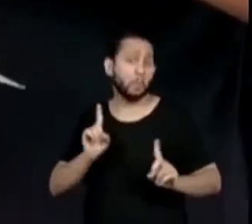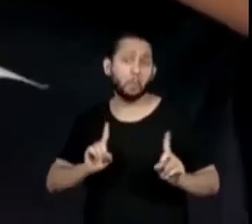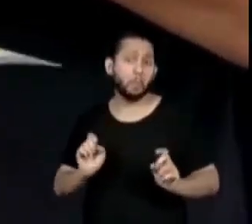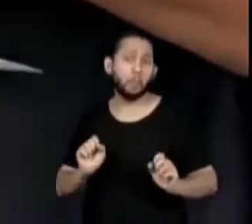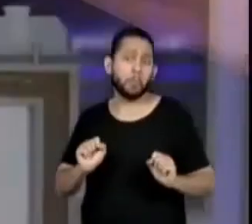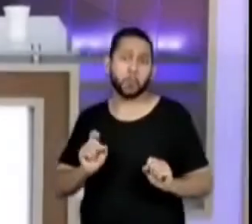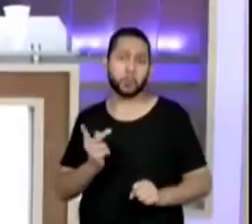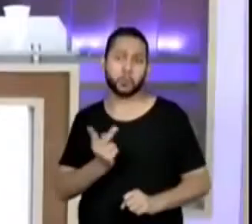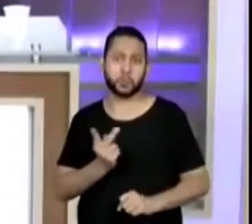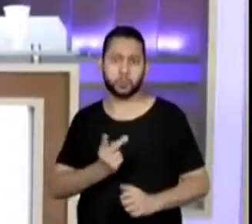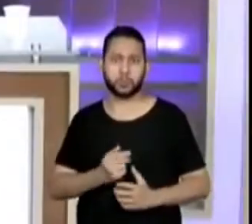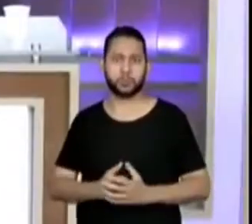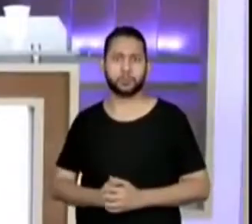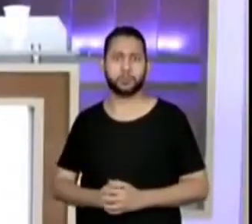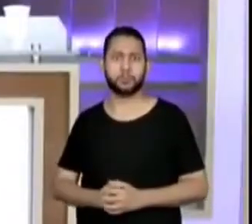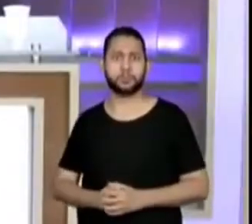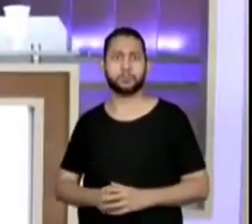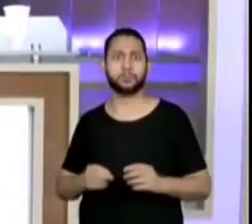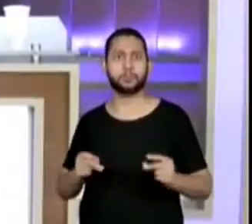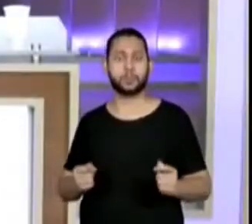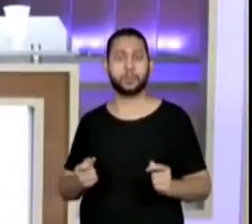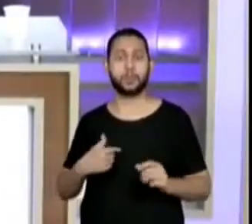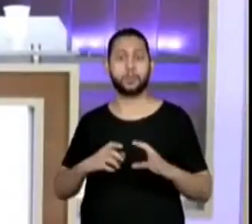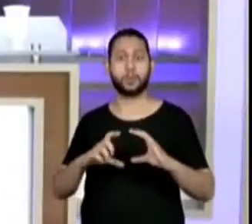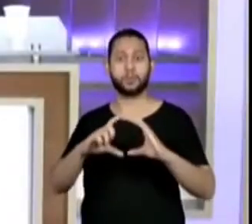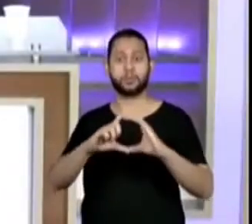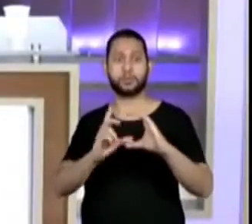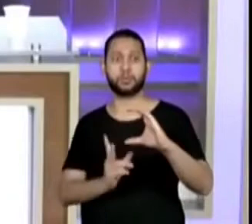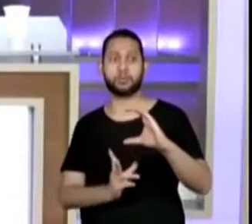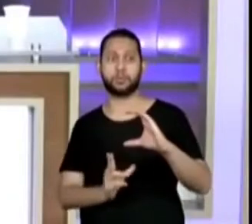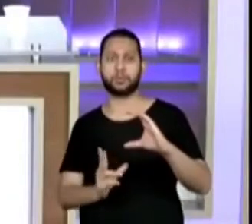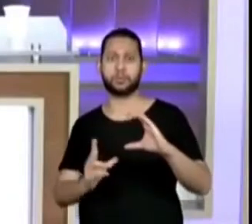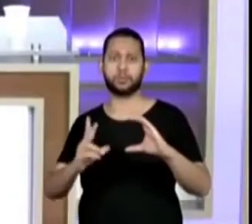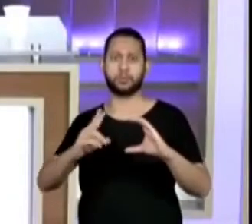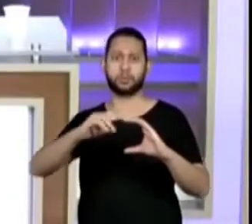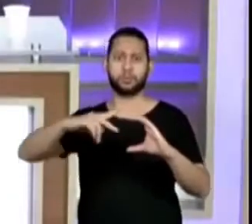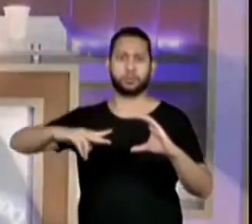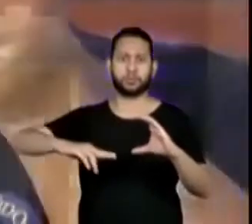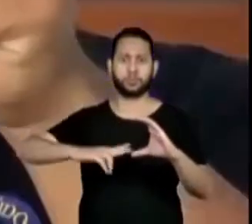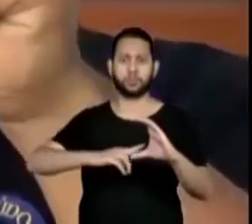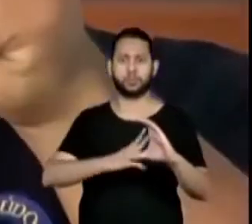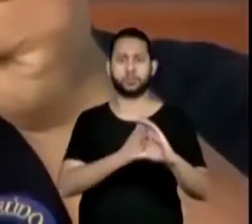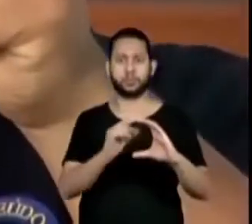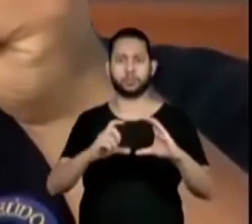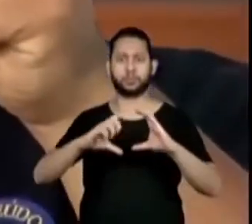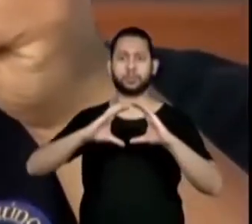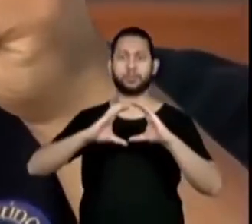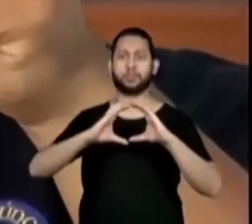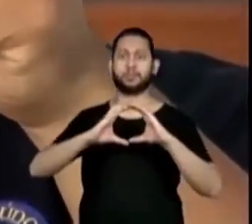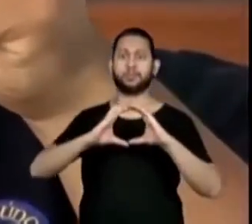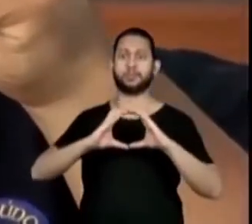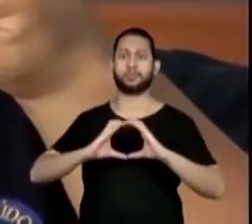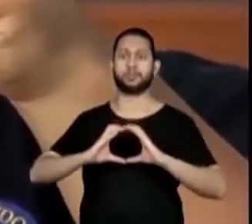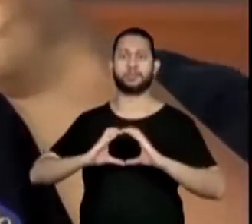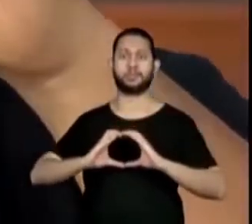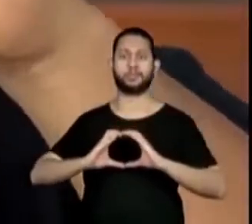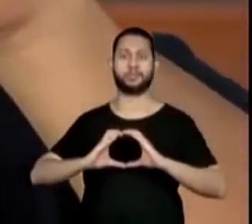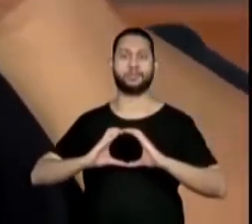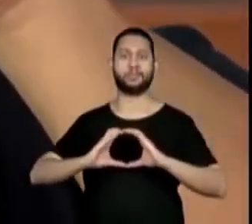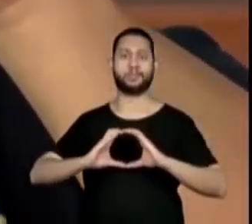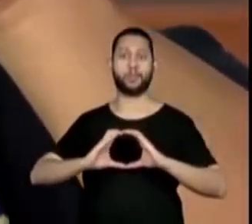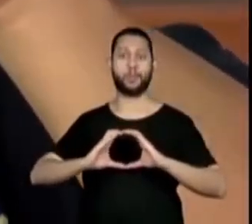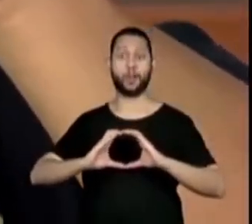tá? Turma, fiz o meu círculo, não fiz? Beleza. Então, agora que eu fiz o círculo, o que eu vou